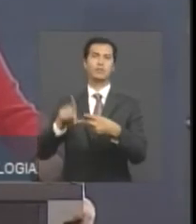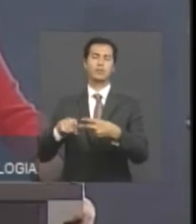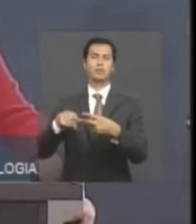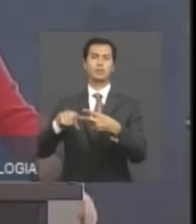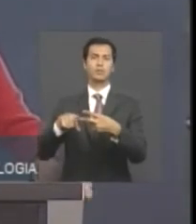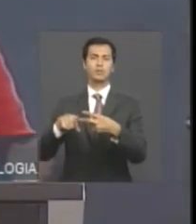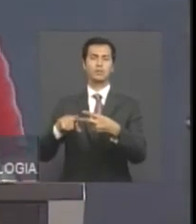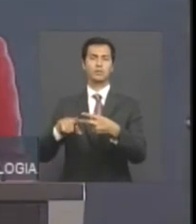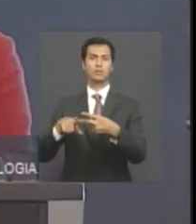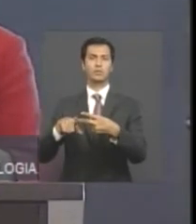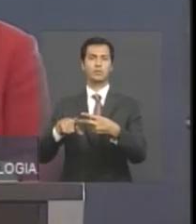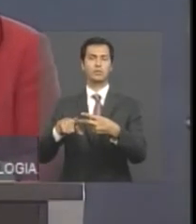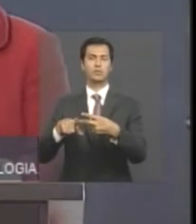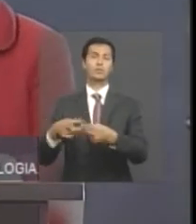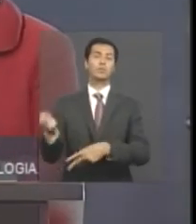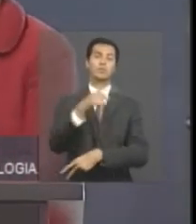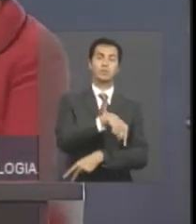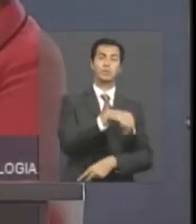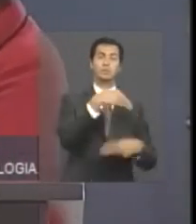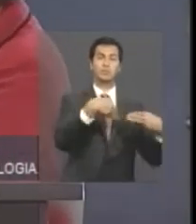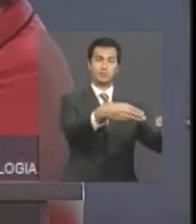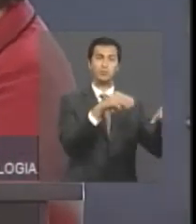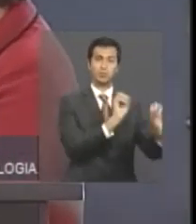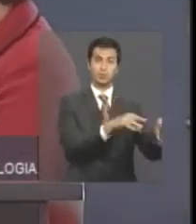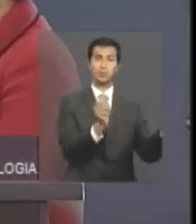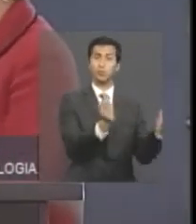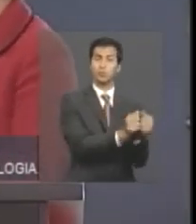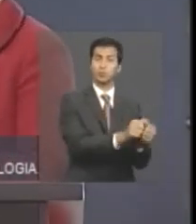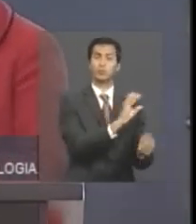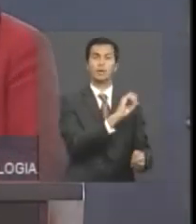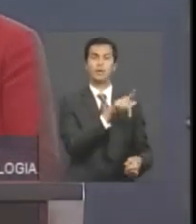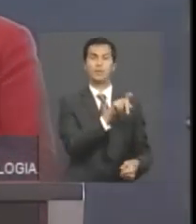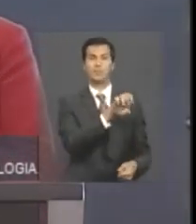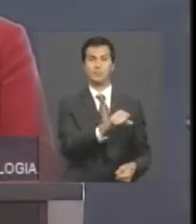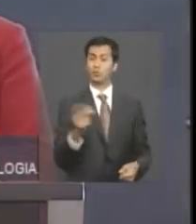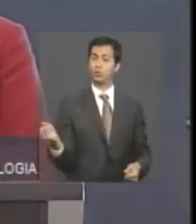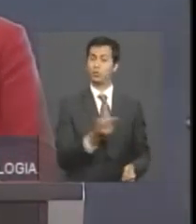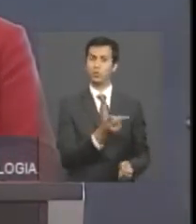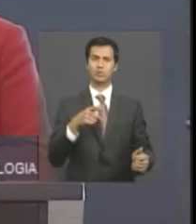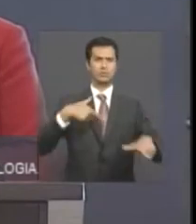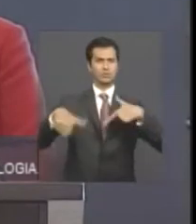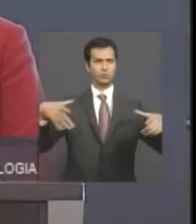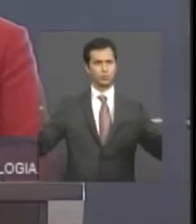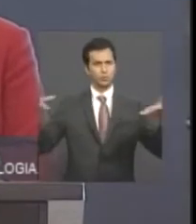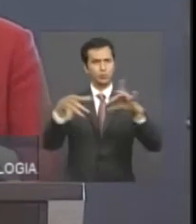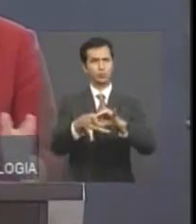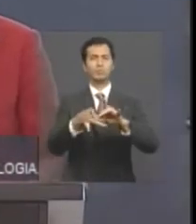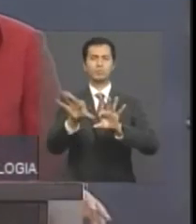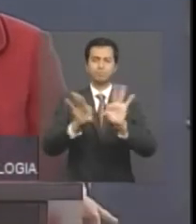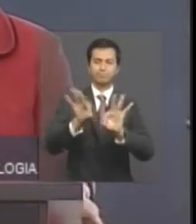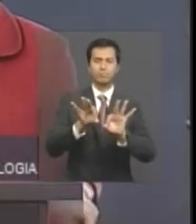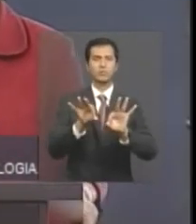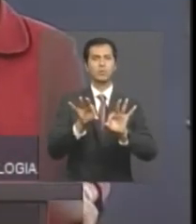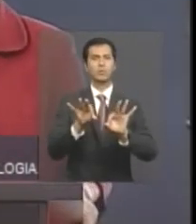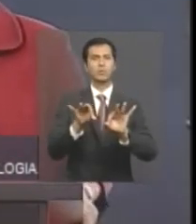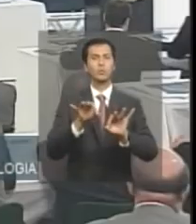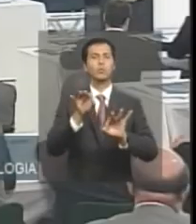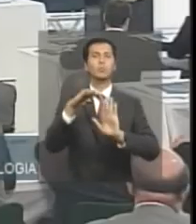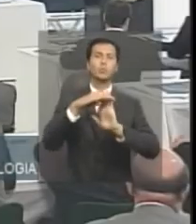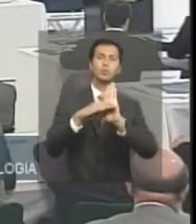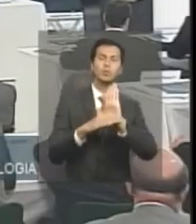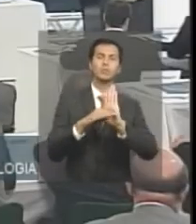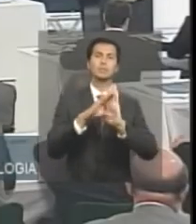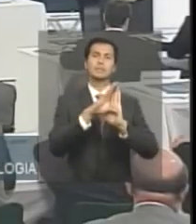o Ministério da Educação, junto com o CAPES, formataram o programa Ciência Sem Fronteiras. Quando nós formatamos